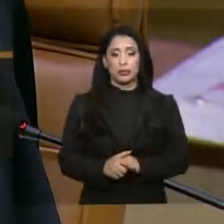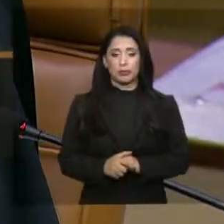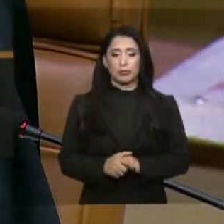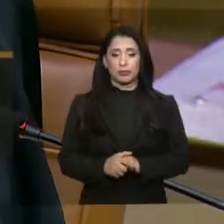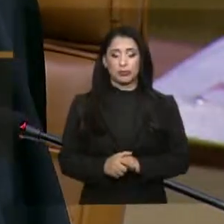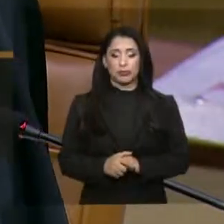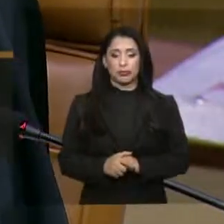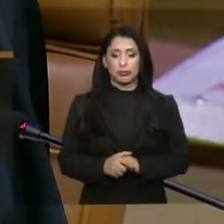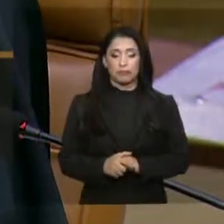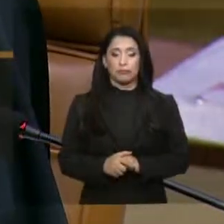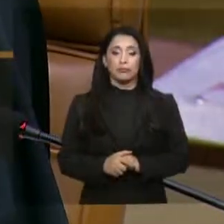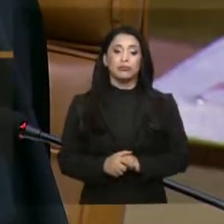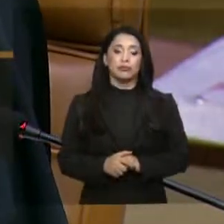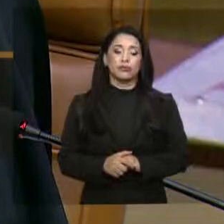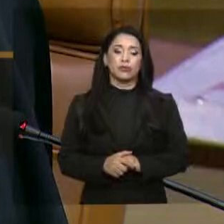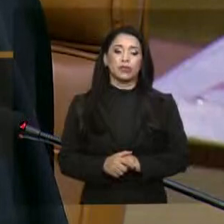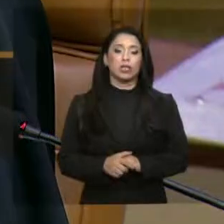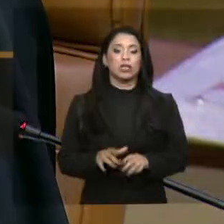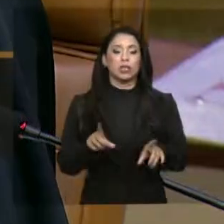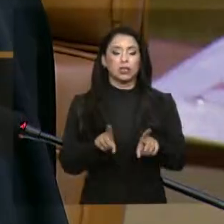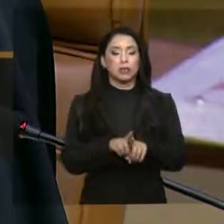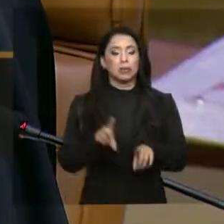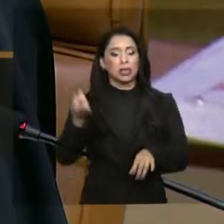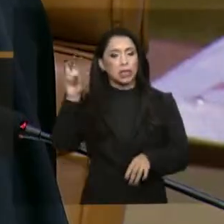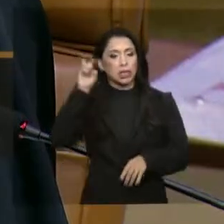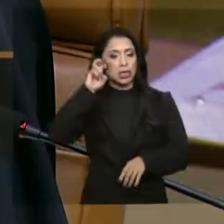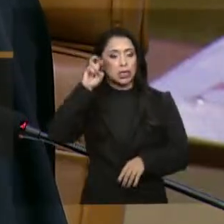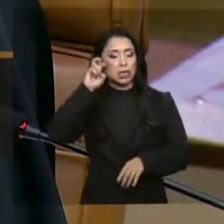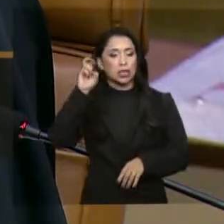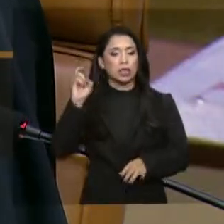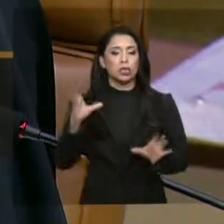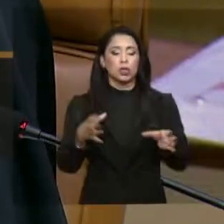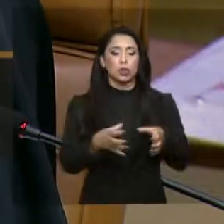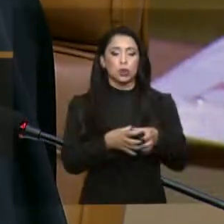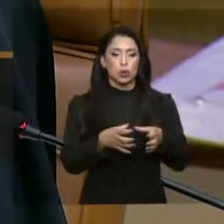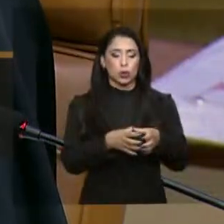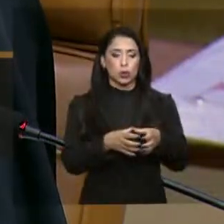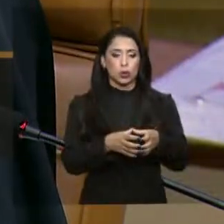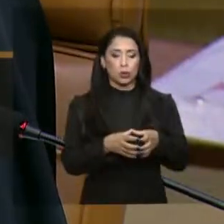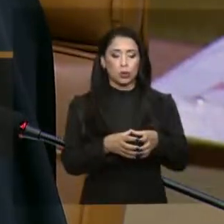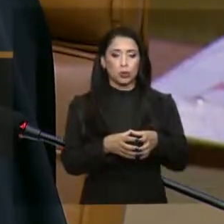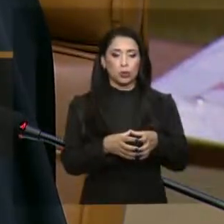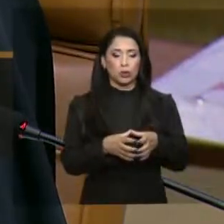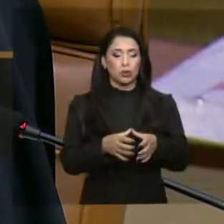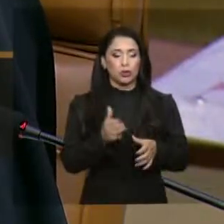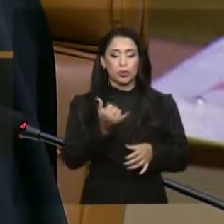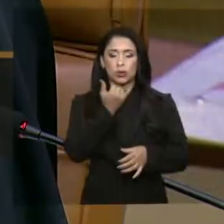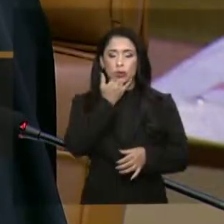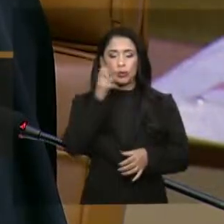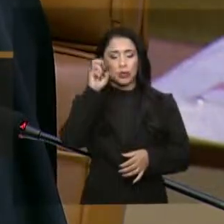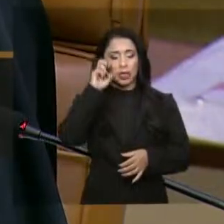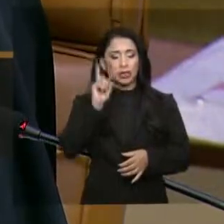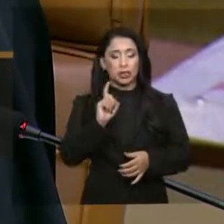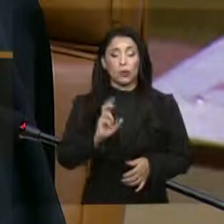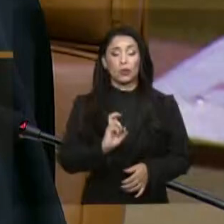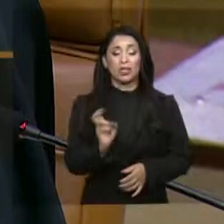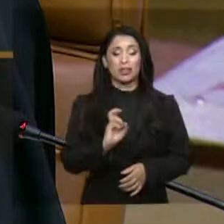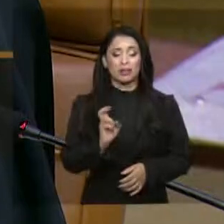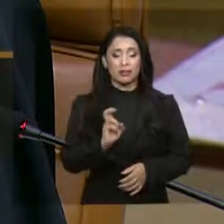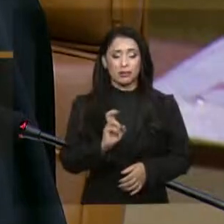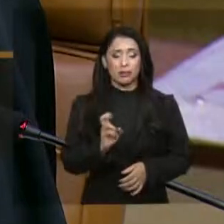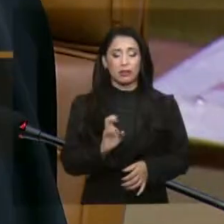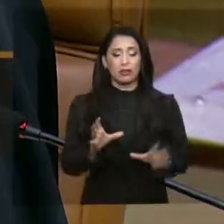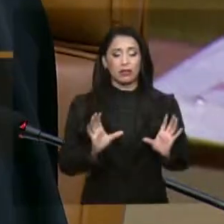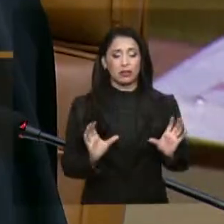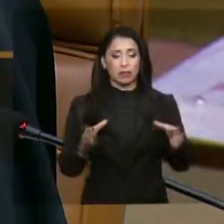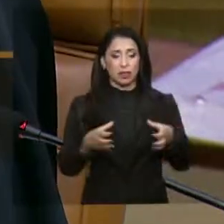decisão da quinta turma. A legitimidade ativa para a propositura da ação rescisória, em princípio, é conferida às partes no processo